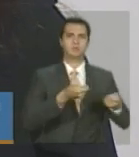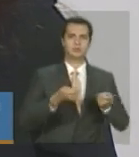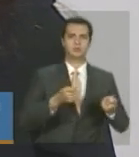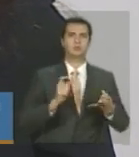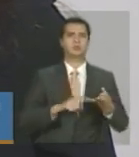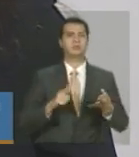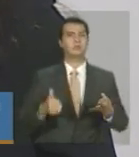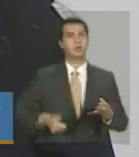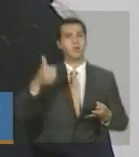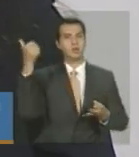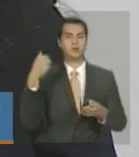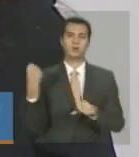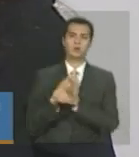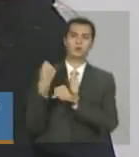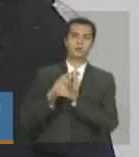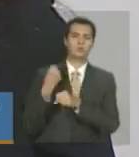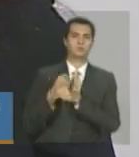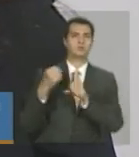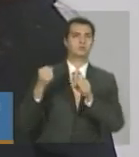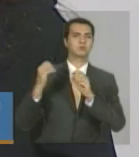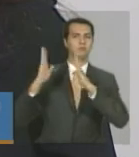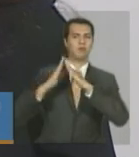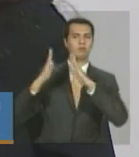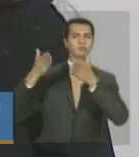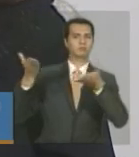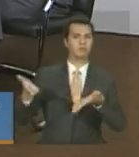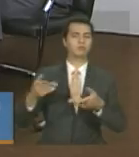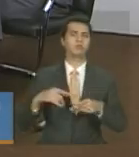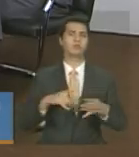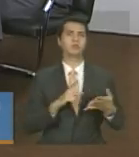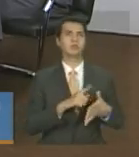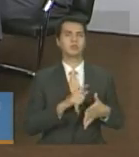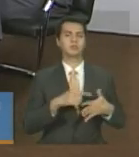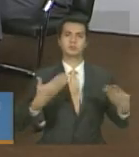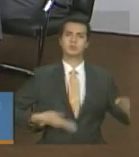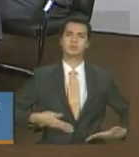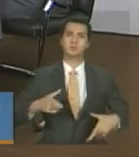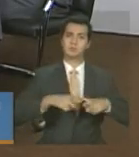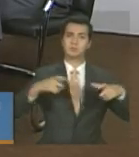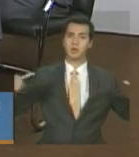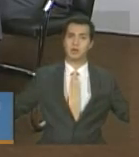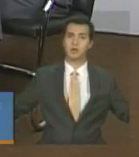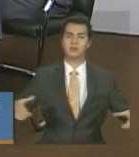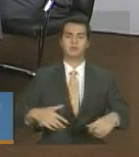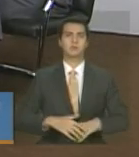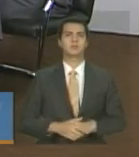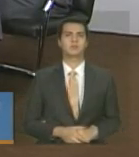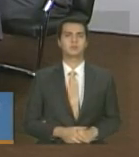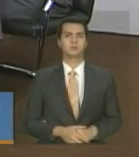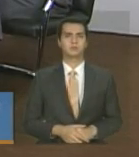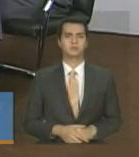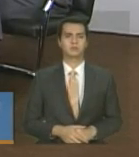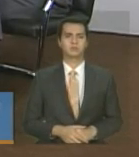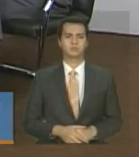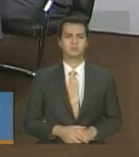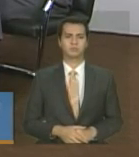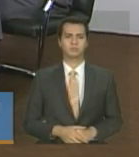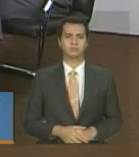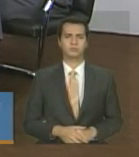das estruturas físicas das unidades, a expansão dos serviços da rede